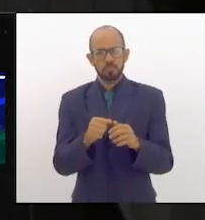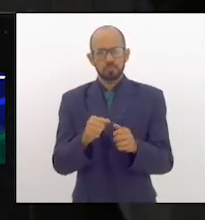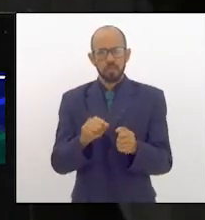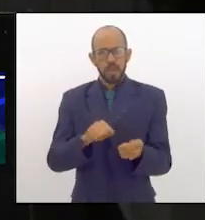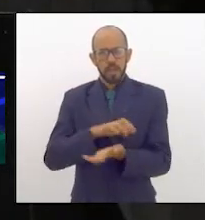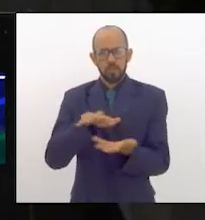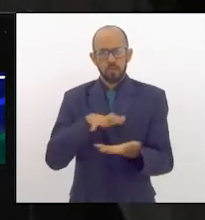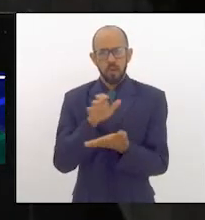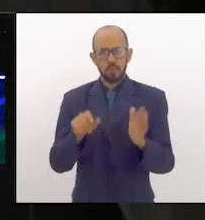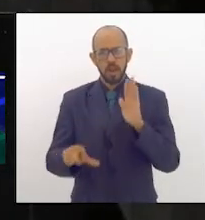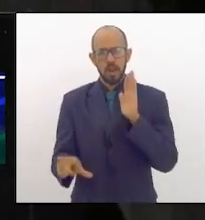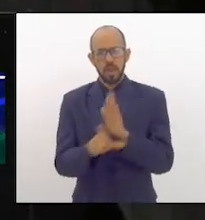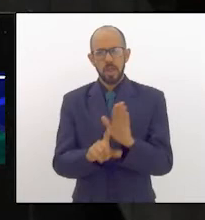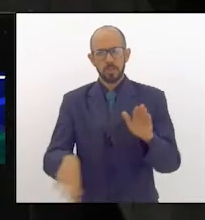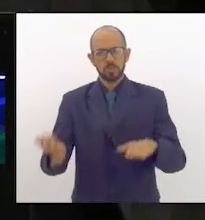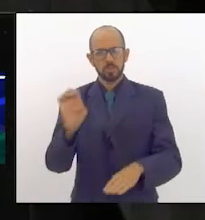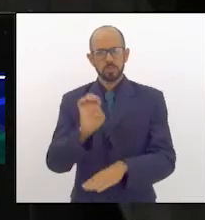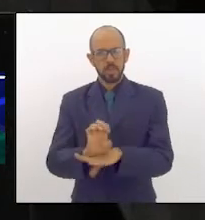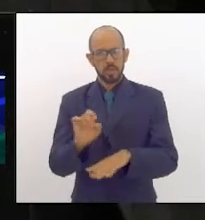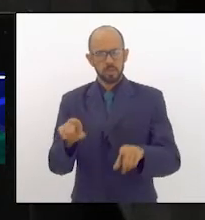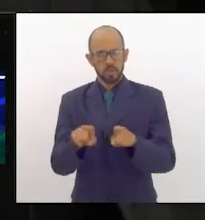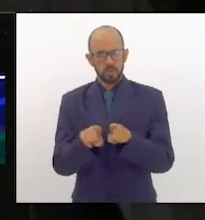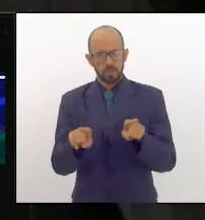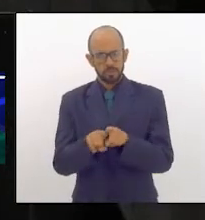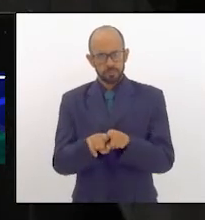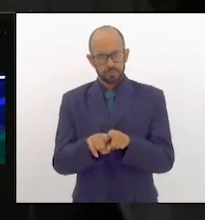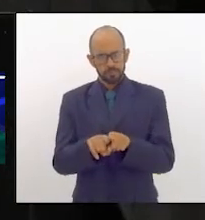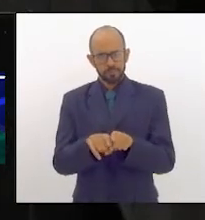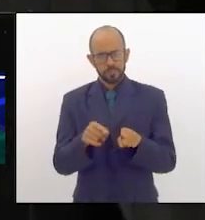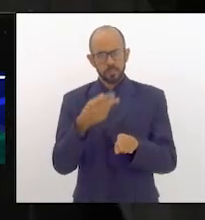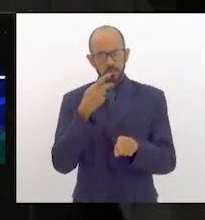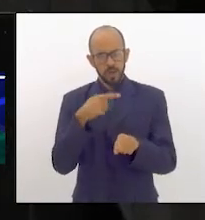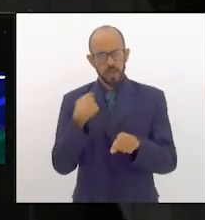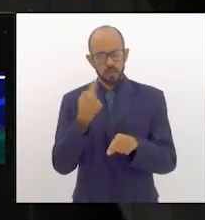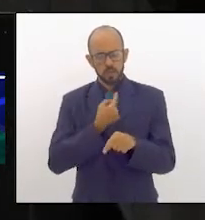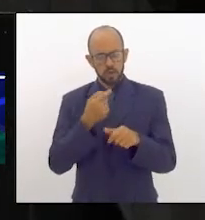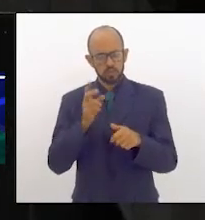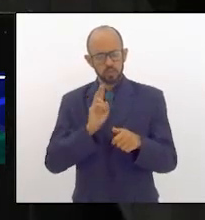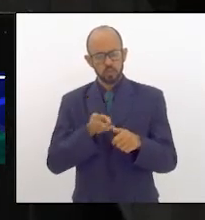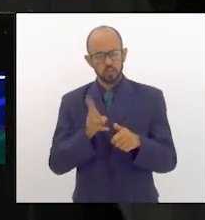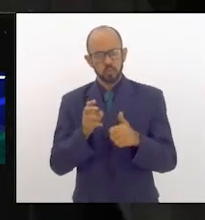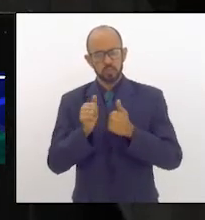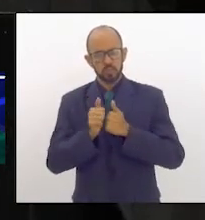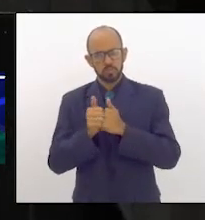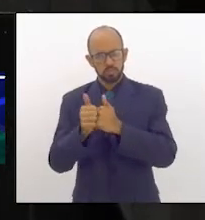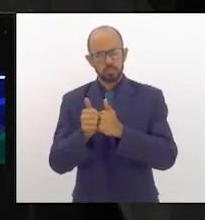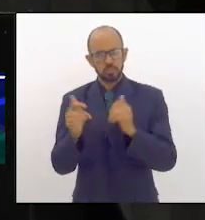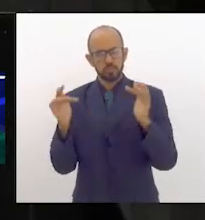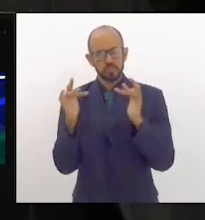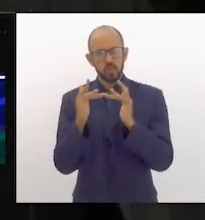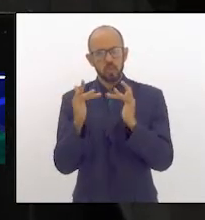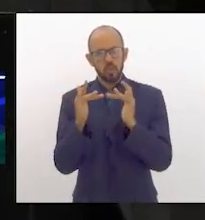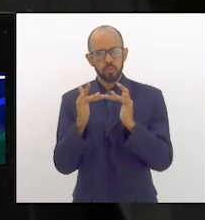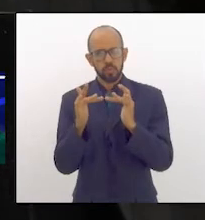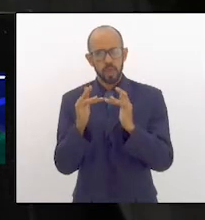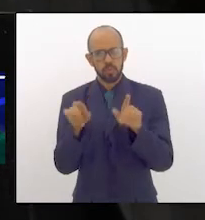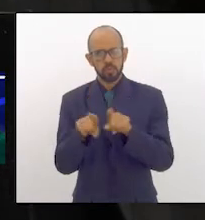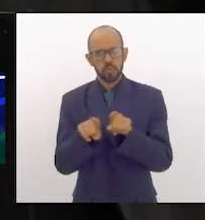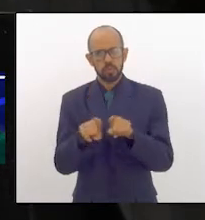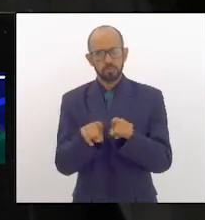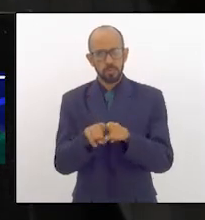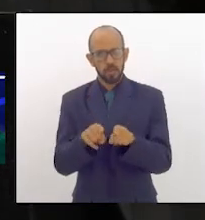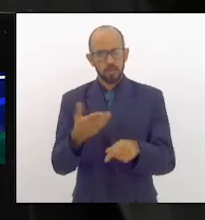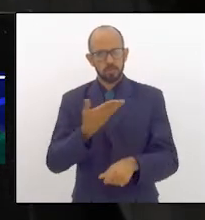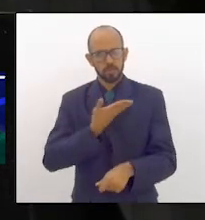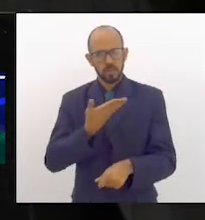aprendizagem sobre aprendizagem profissional e dizer é que nós vamos acompanhar de perto fazer contatos com os nossos com os nossos e